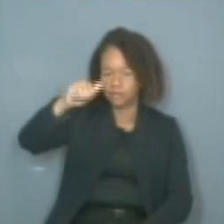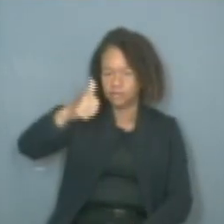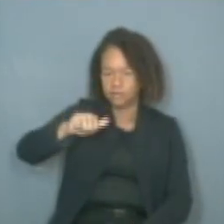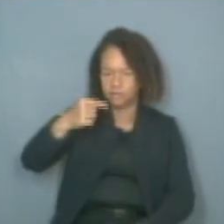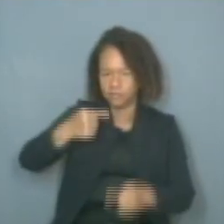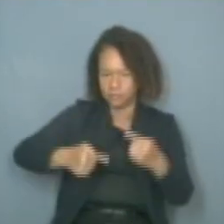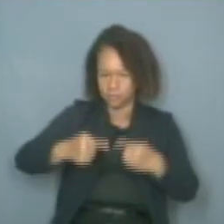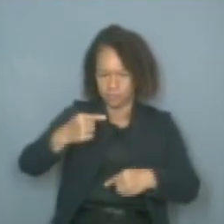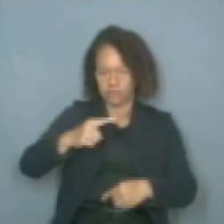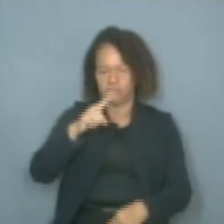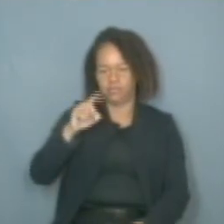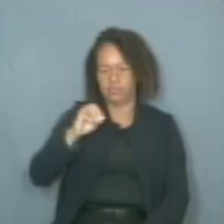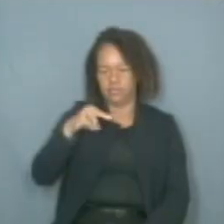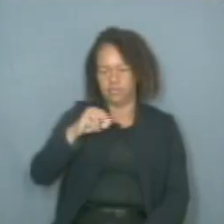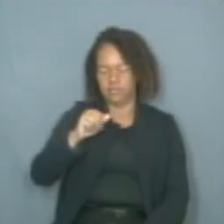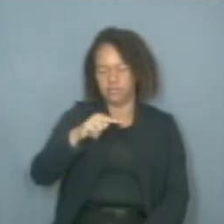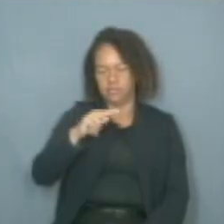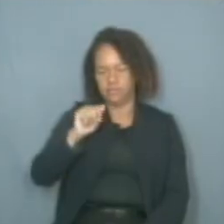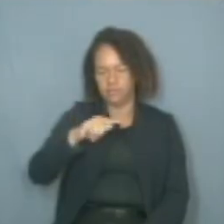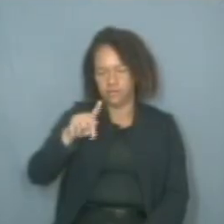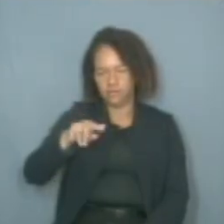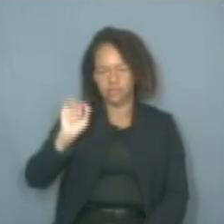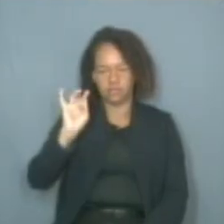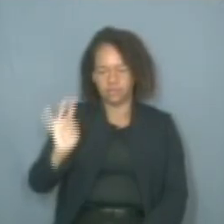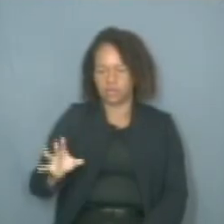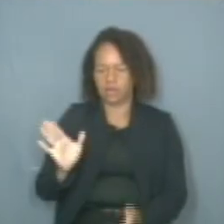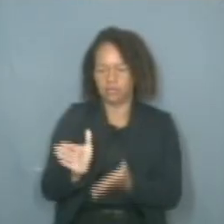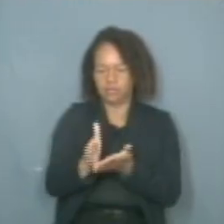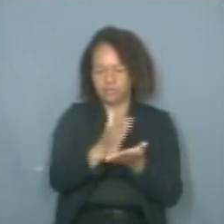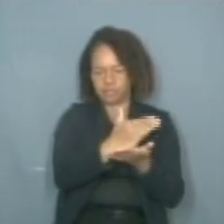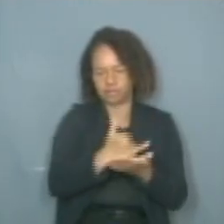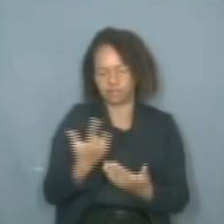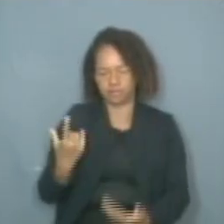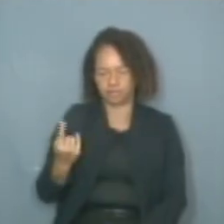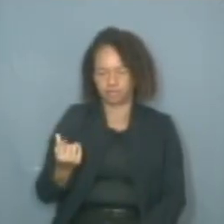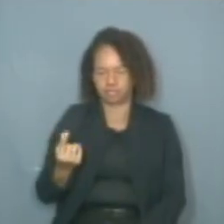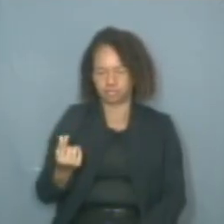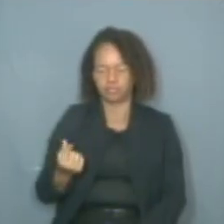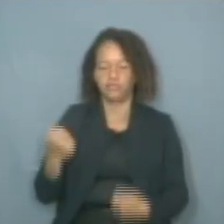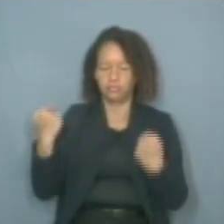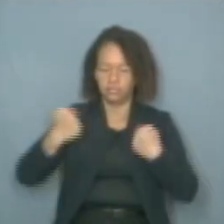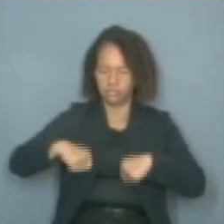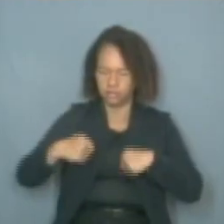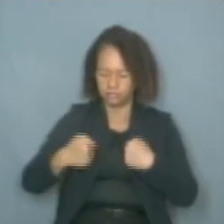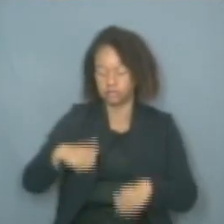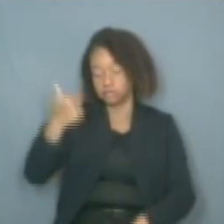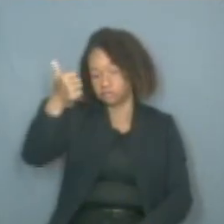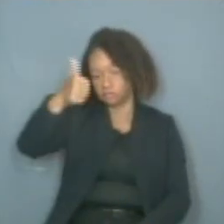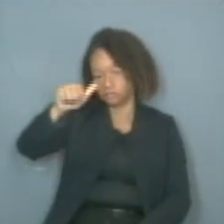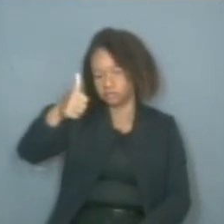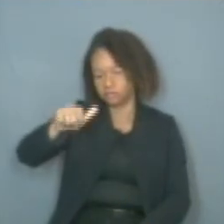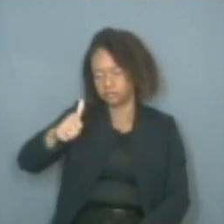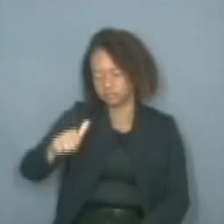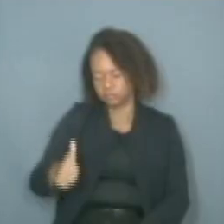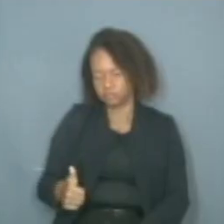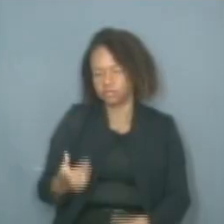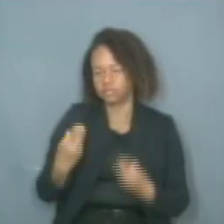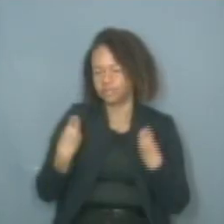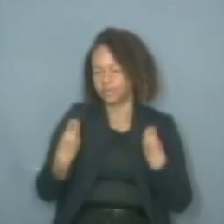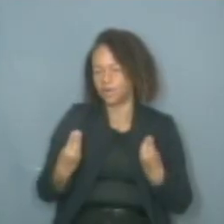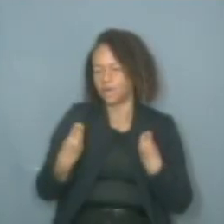política de Zona Azul, que serve só para arrecadar dinheiro, e precisa ser revista a